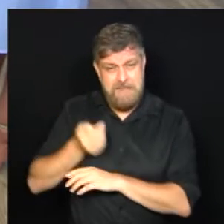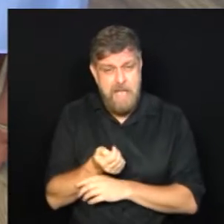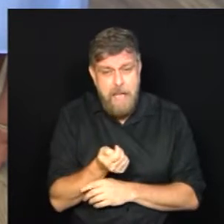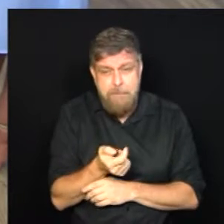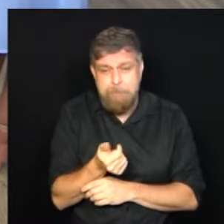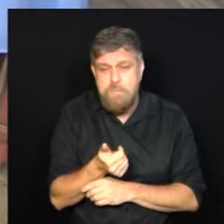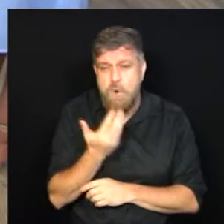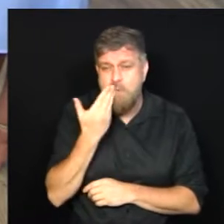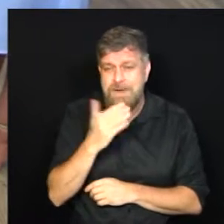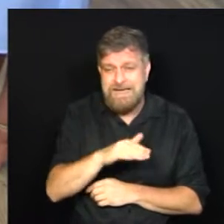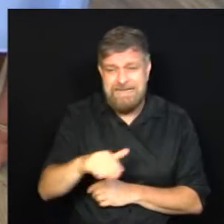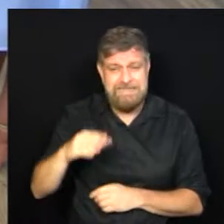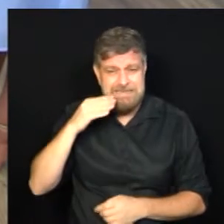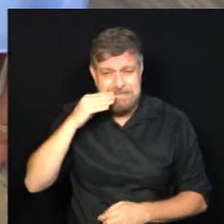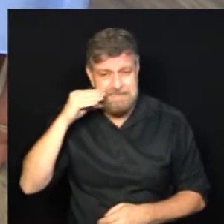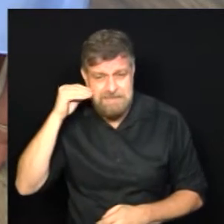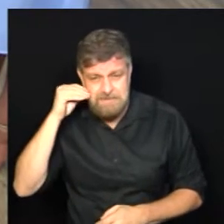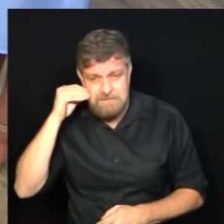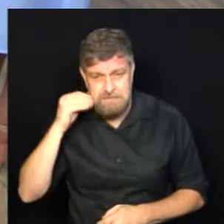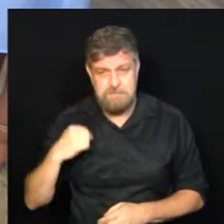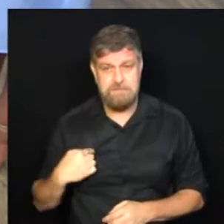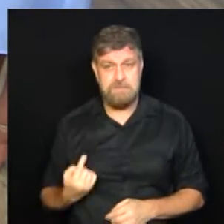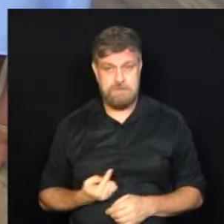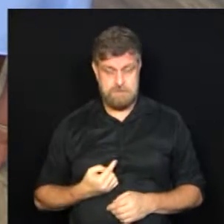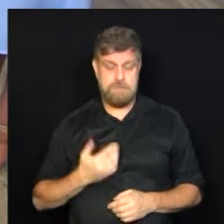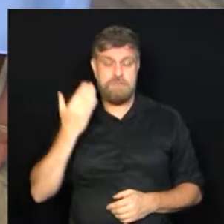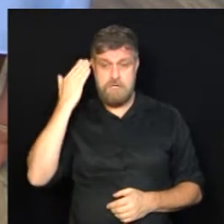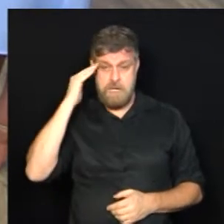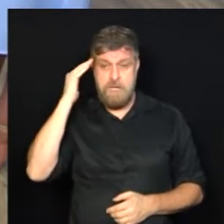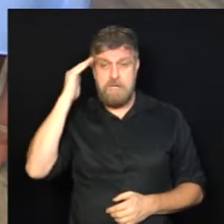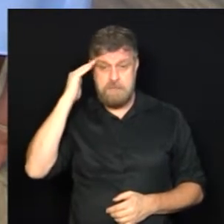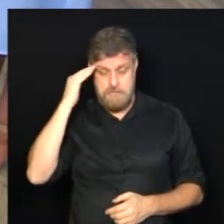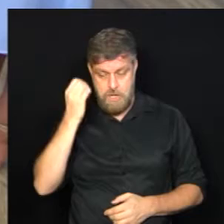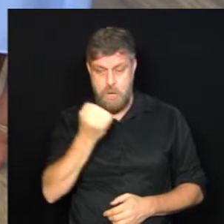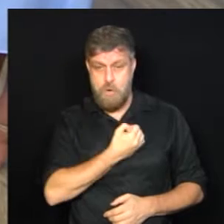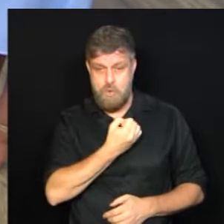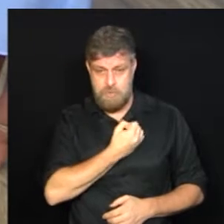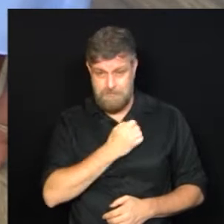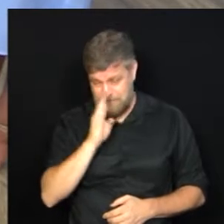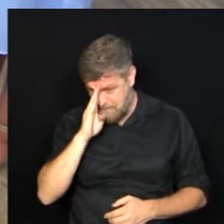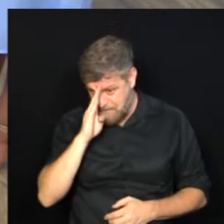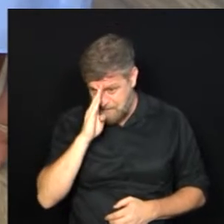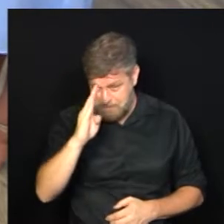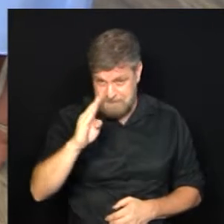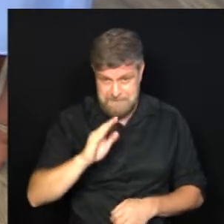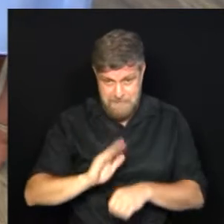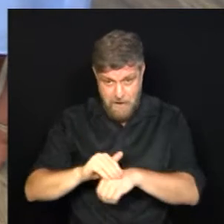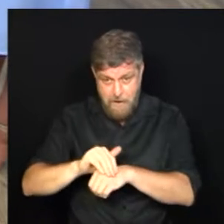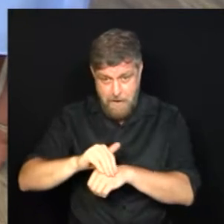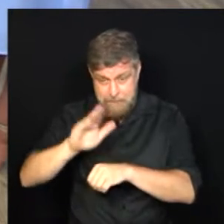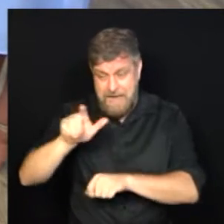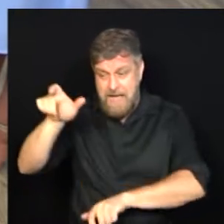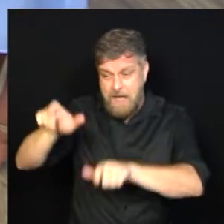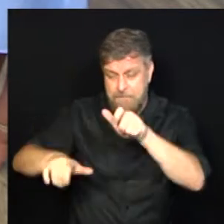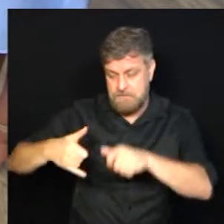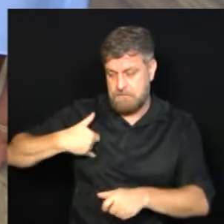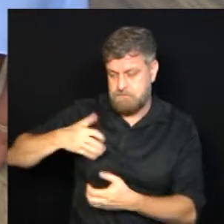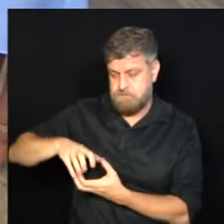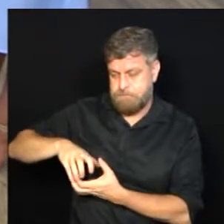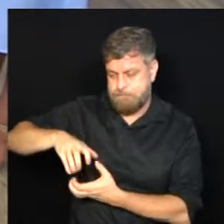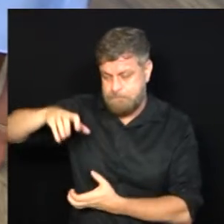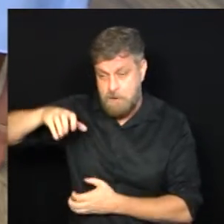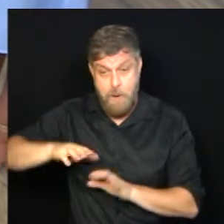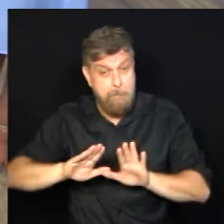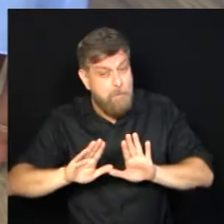exemplo, de crianças e adolescentes. A gente entende que o maior número de óbitos é, sim, da pessoa idosa. Sim.